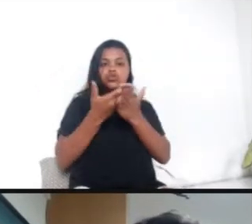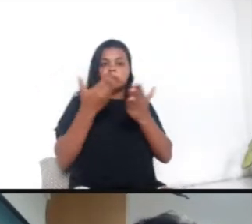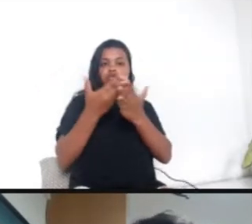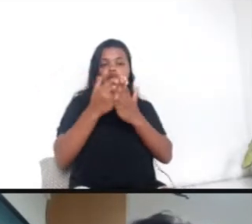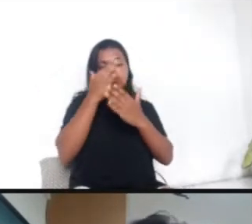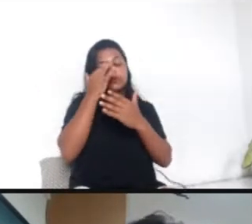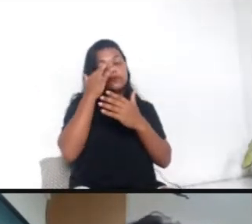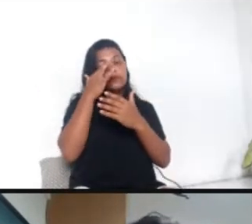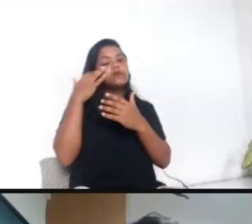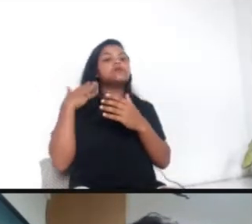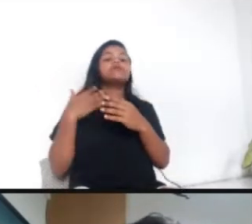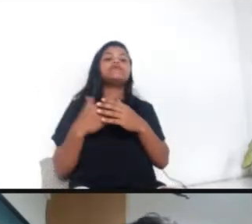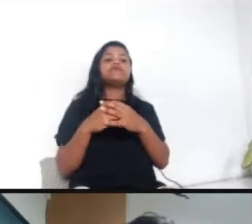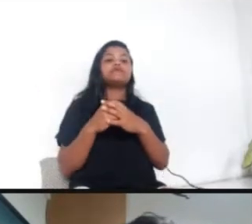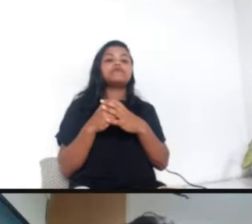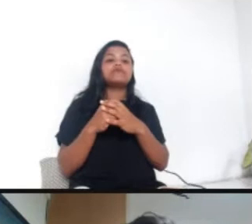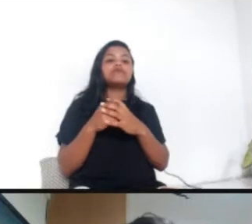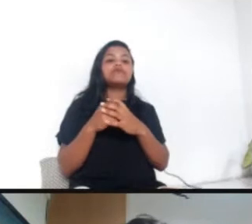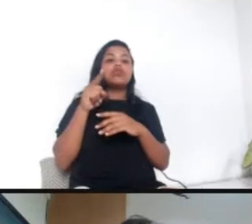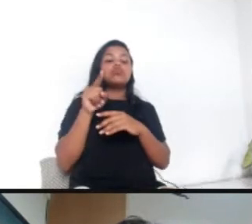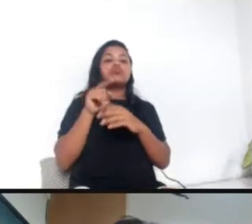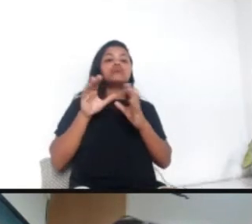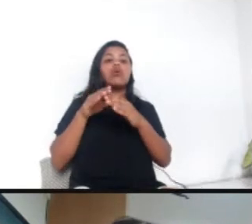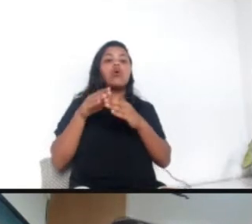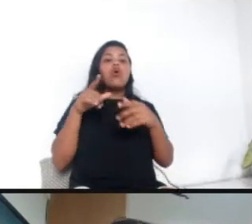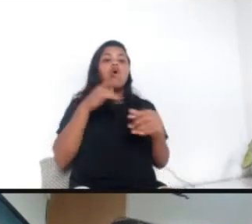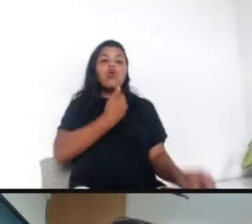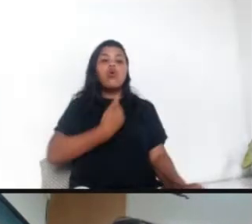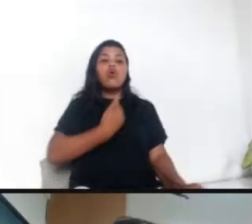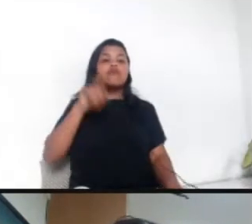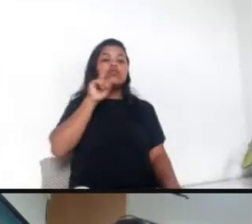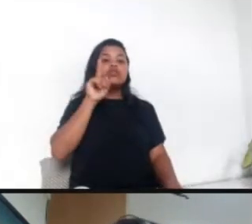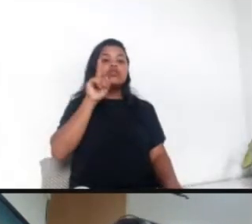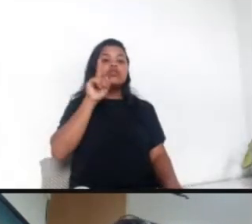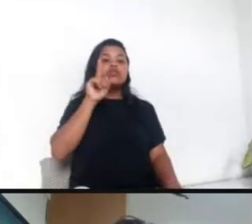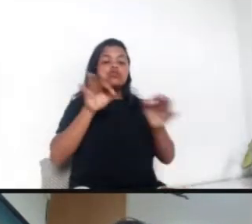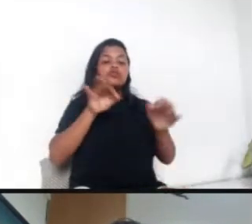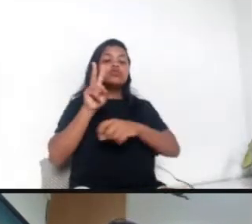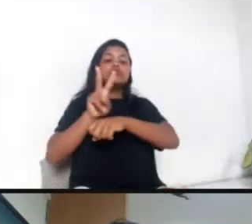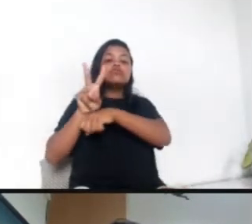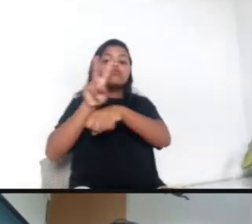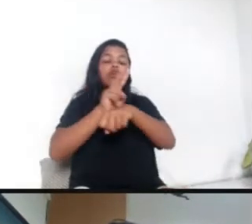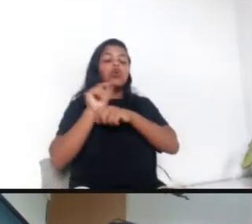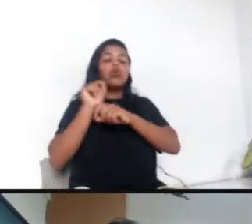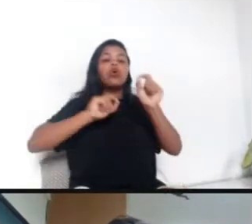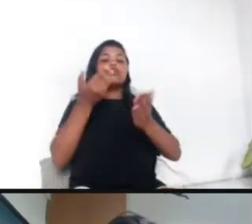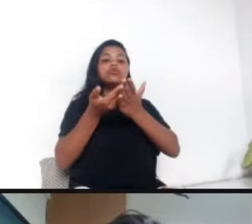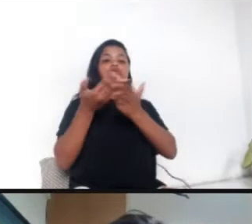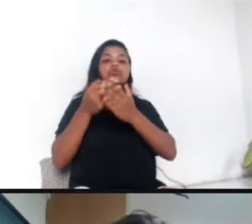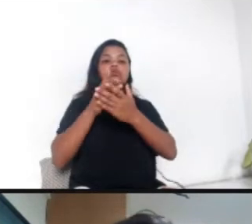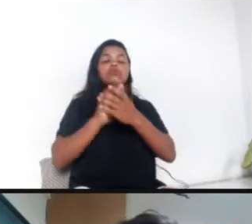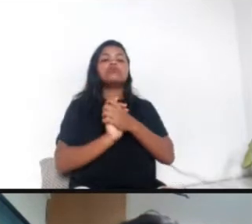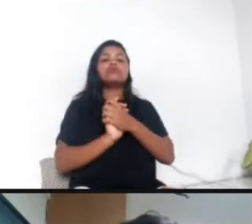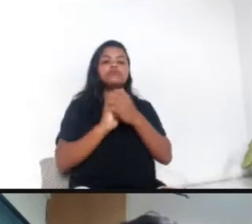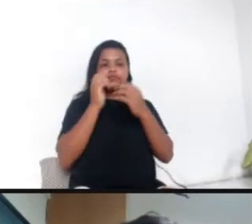governo estadunidense para monitorar os estudos clínicos. Então esses estudos clínicos estão sendo trazidos em todo o mundo. Notem